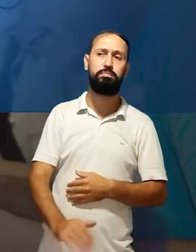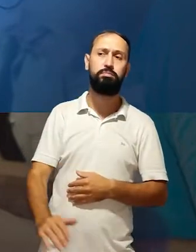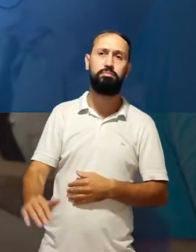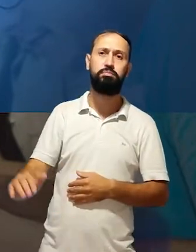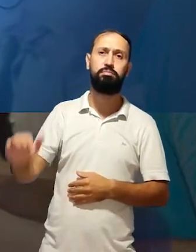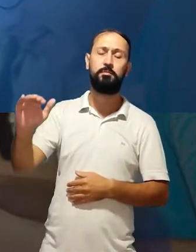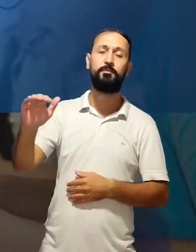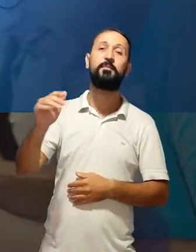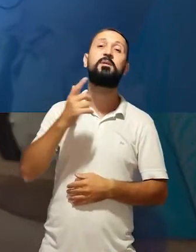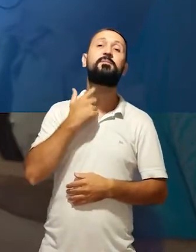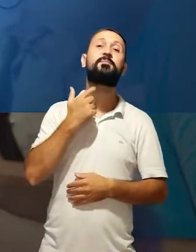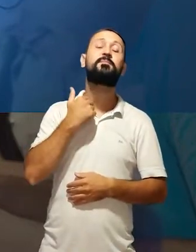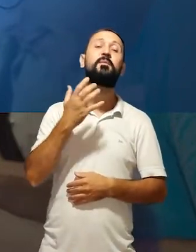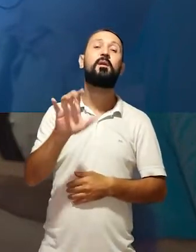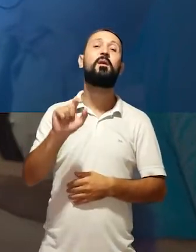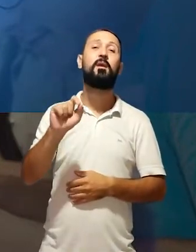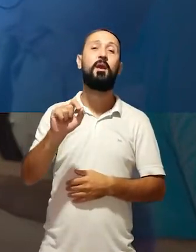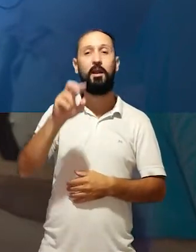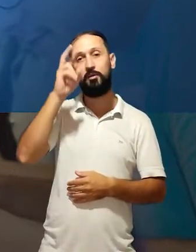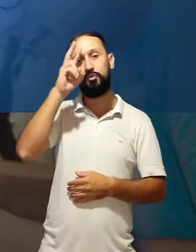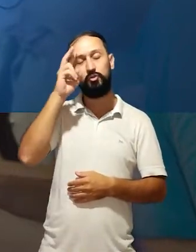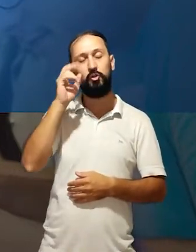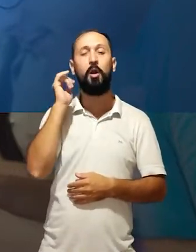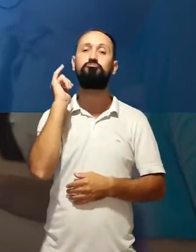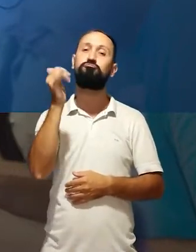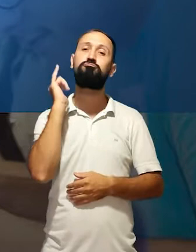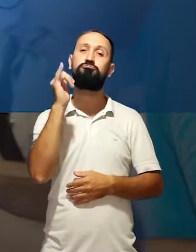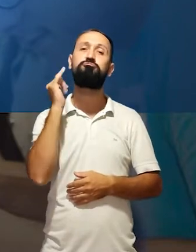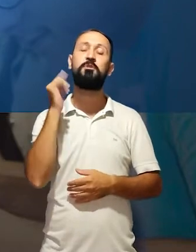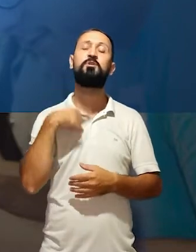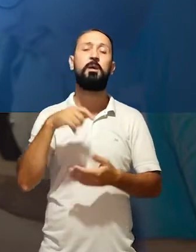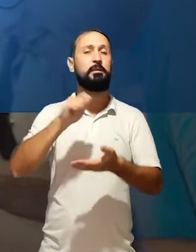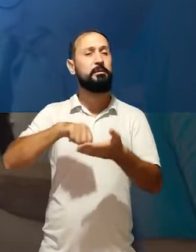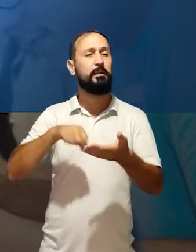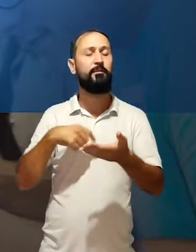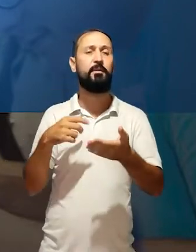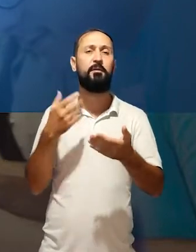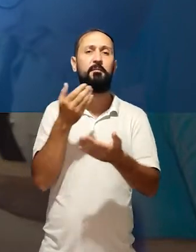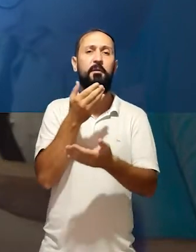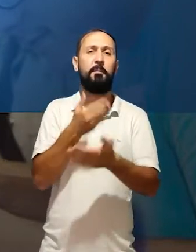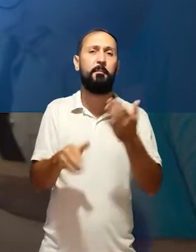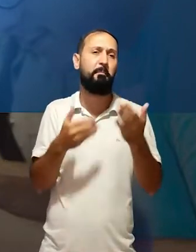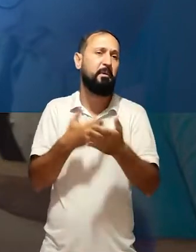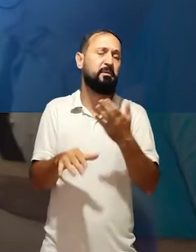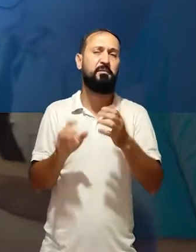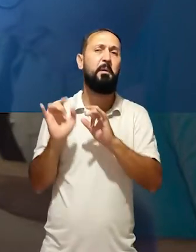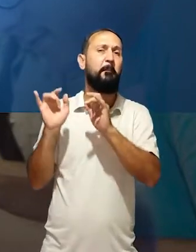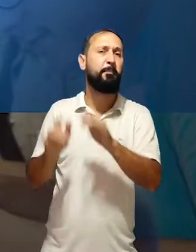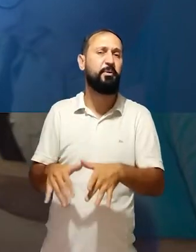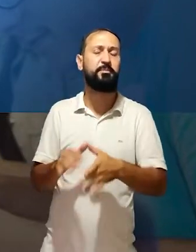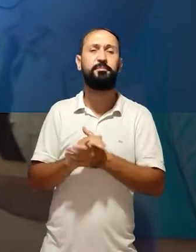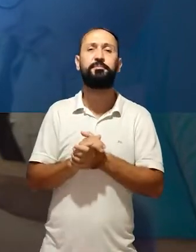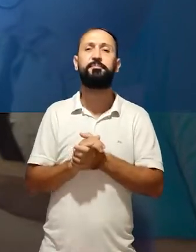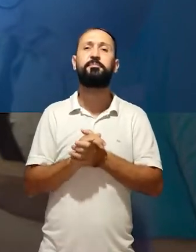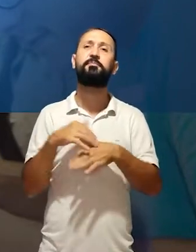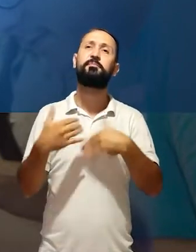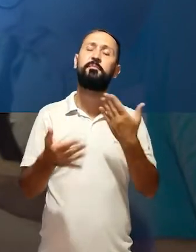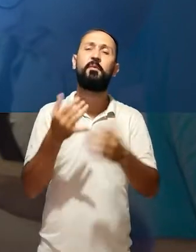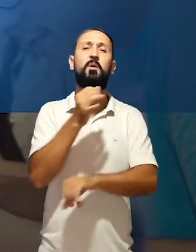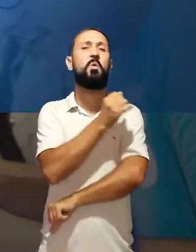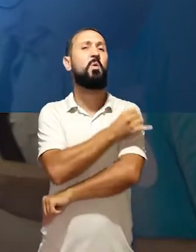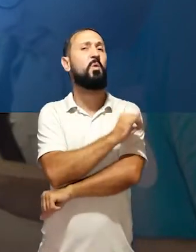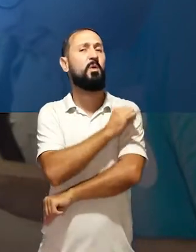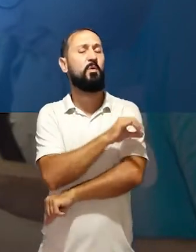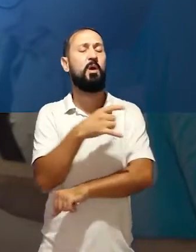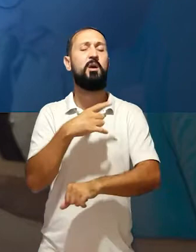adolescência, eu resgatei um desejo de minha adolescência, que era contar histórias, que eu escrevi algumas na história, perdi na minha adolescência e deixei. Quando